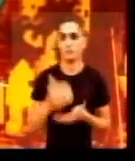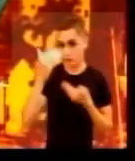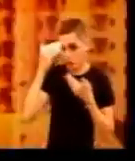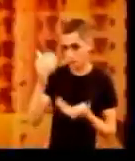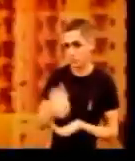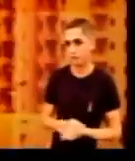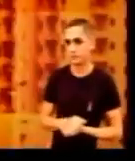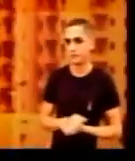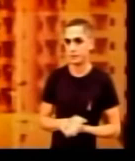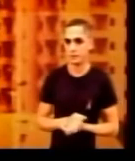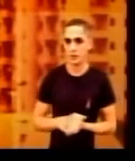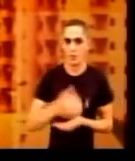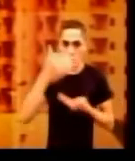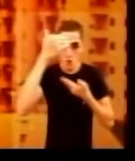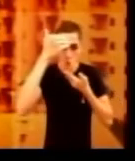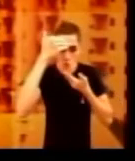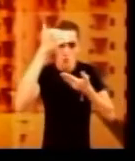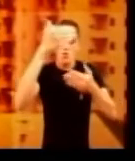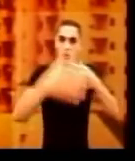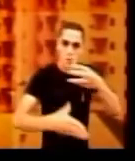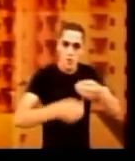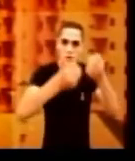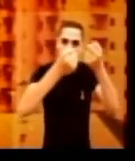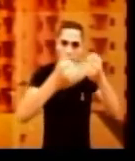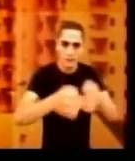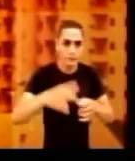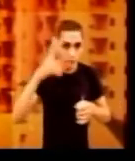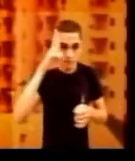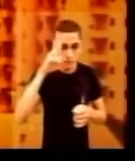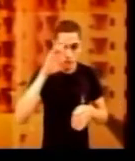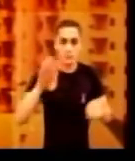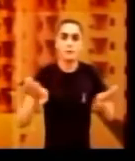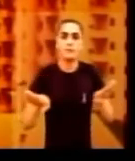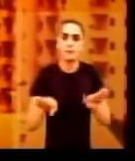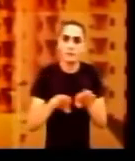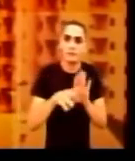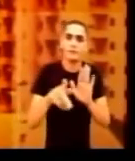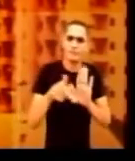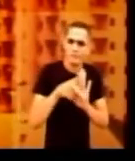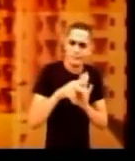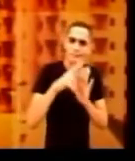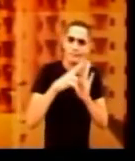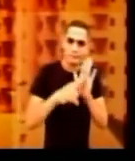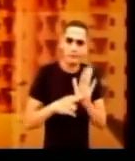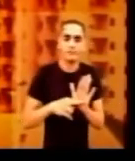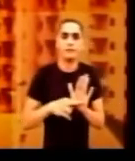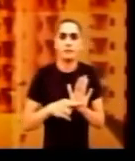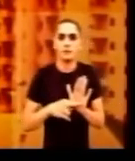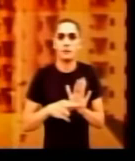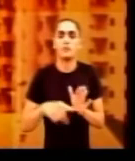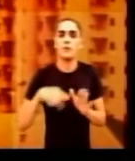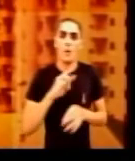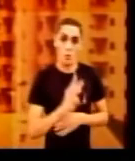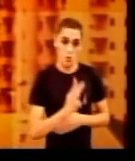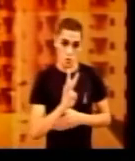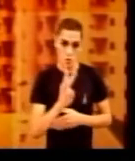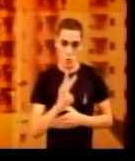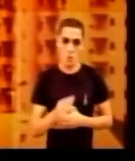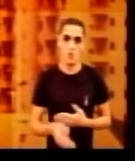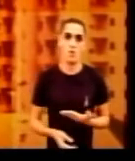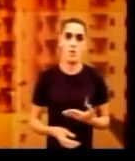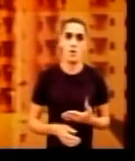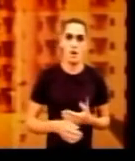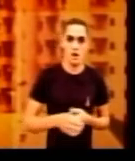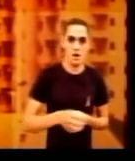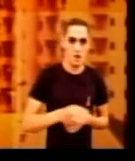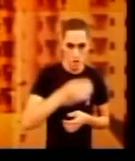Muito obrigada pelas considerações, Miriam. Lembrando que os protocolos, as deliberações estão disponíveis no portal da